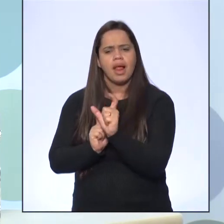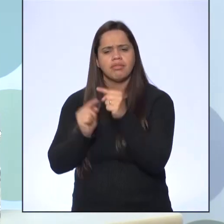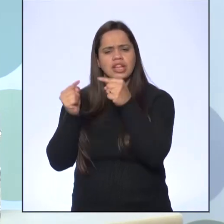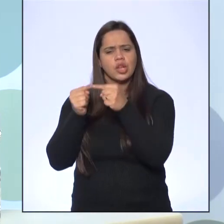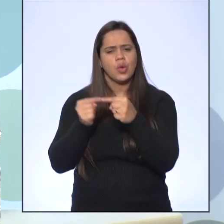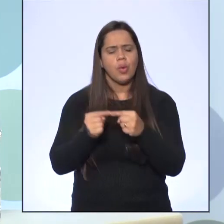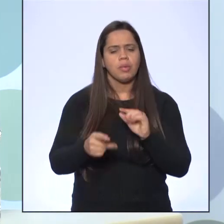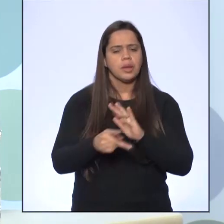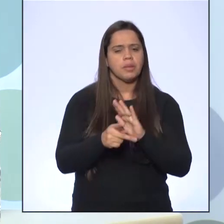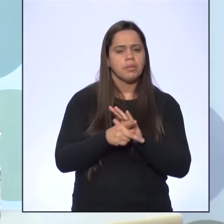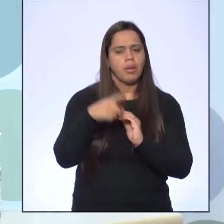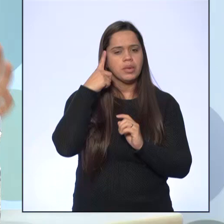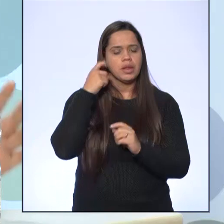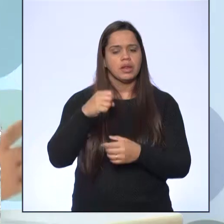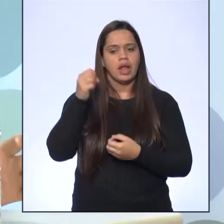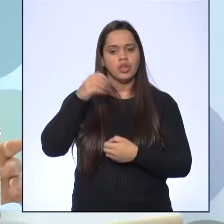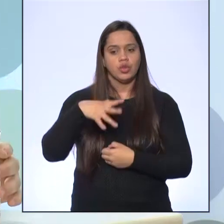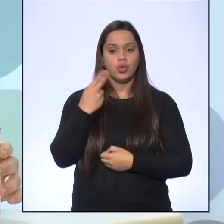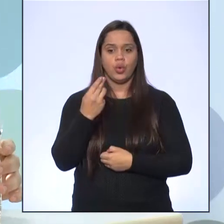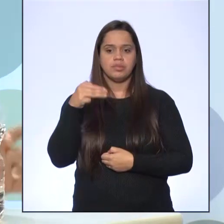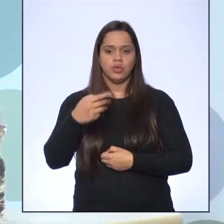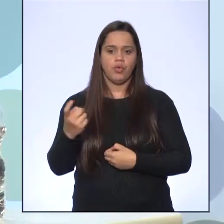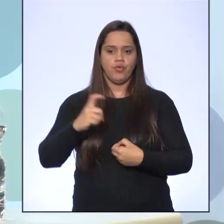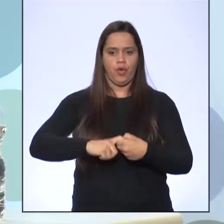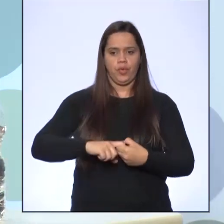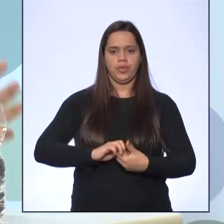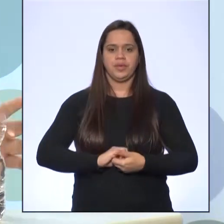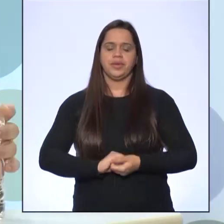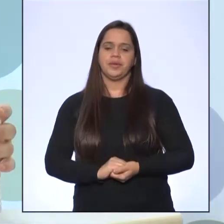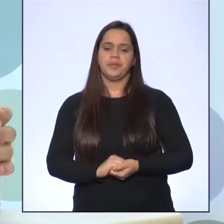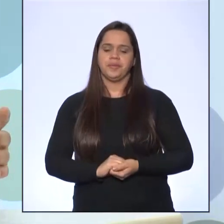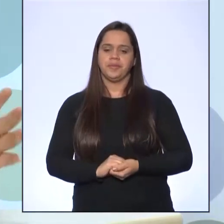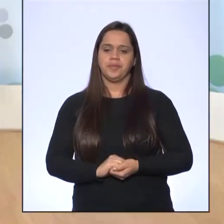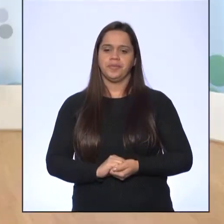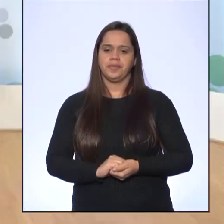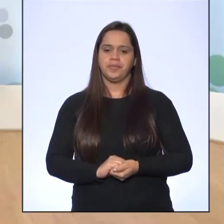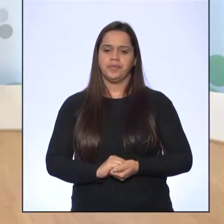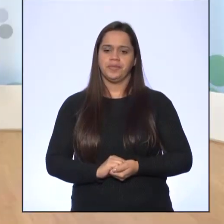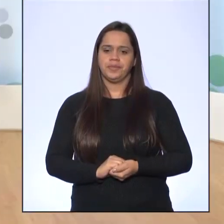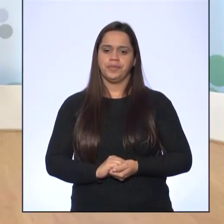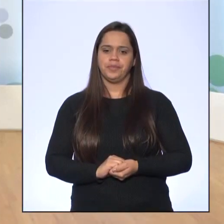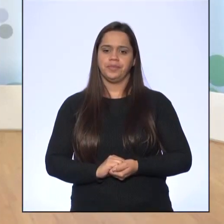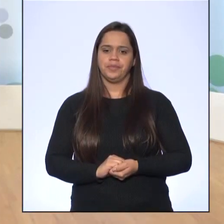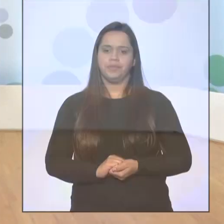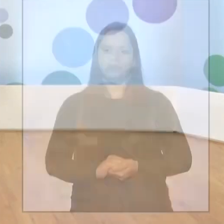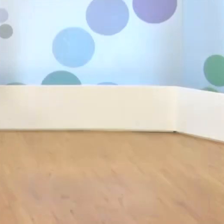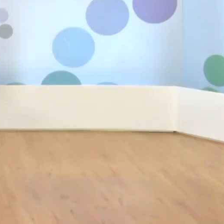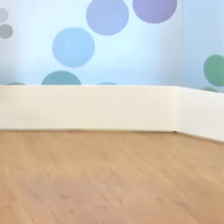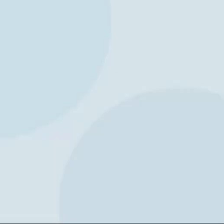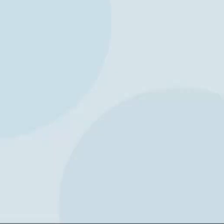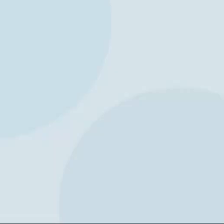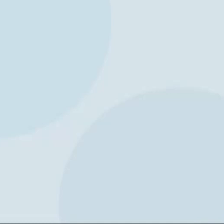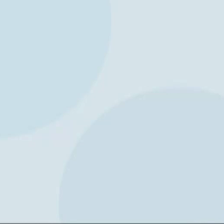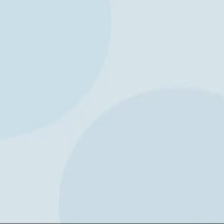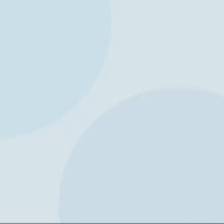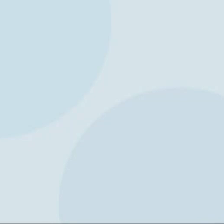aos ideais iluministas. 2 minutinhos, pessoal. Interajam com a gente. Volto no texto.